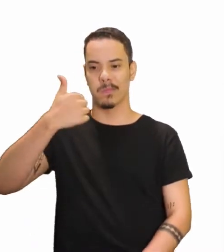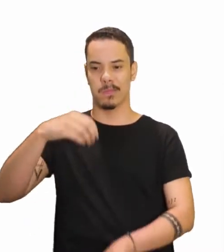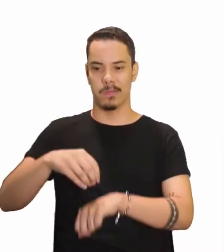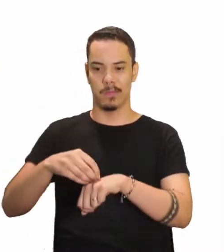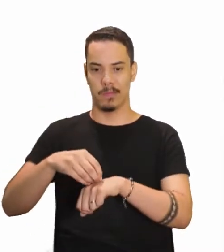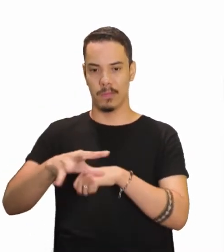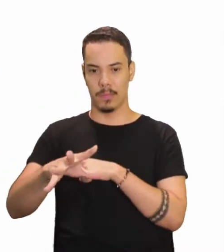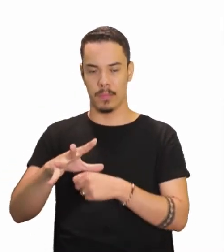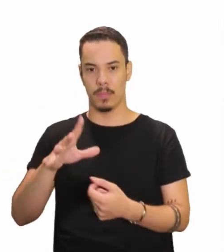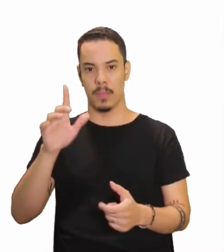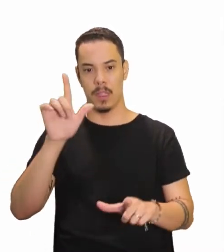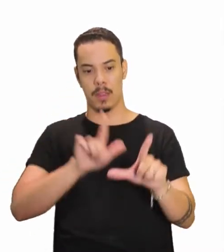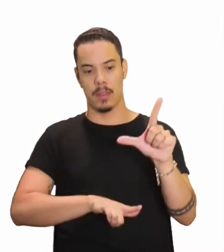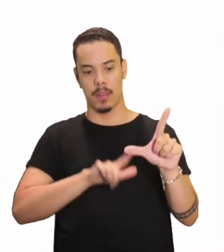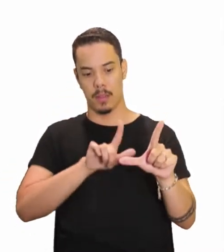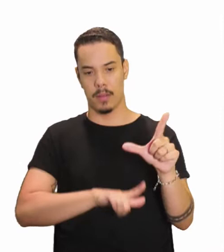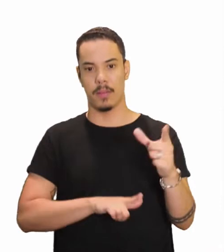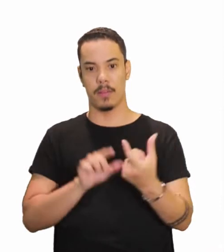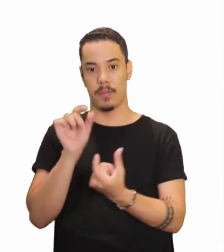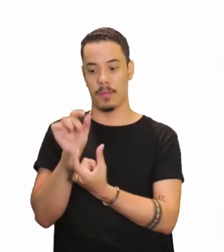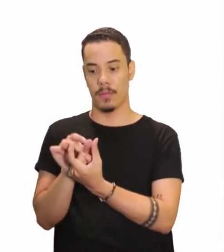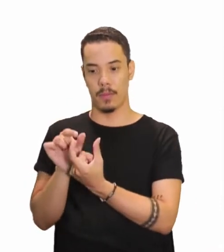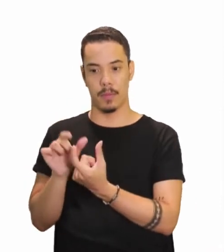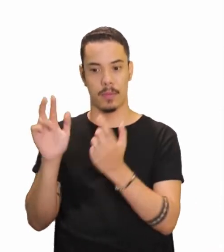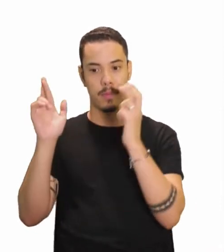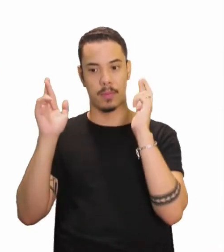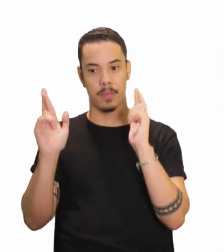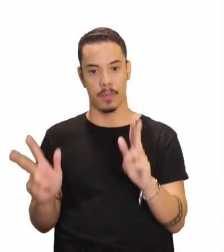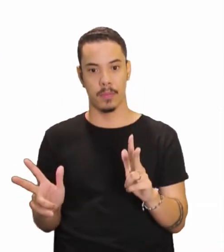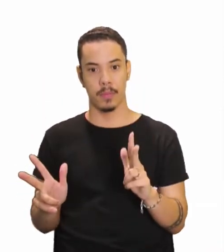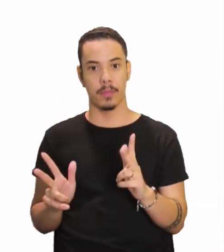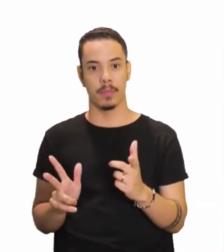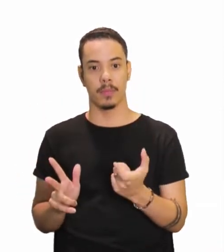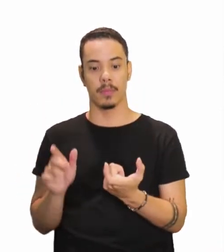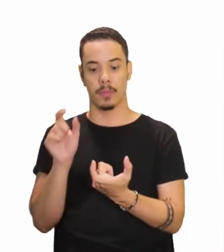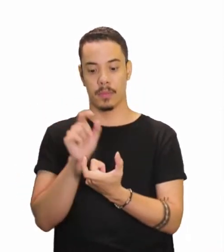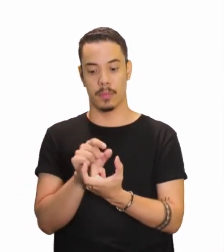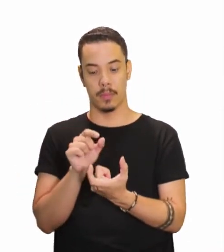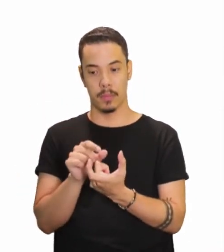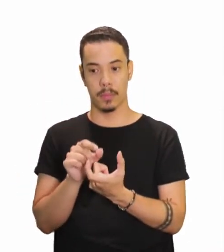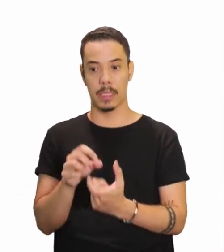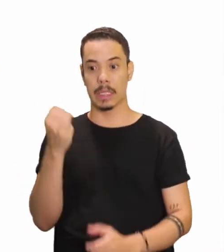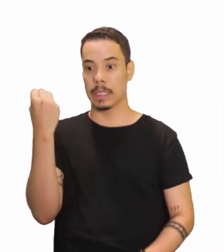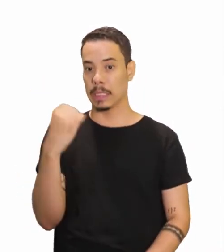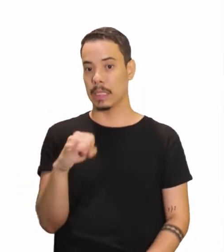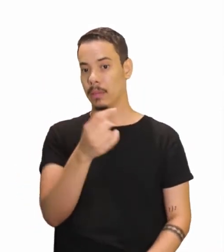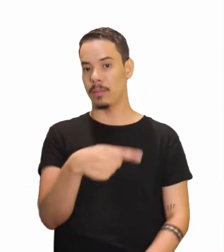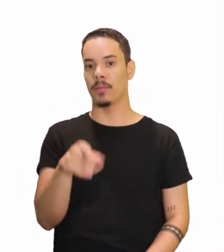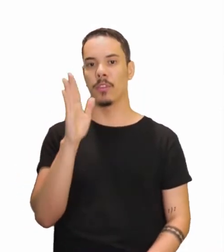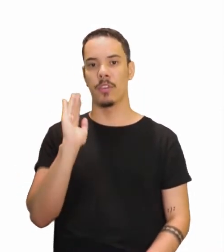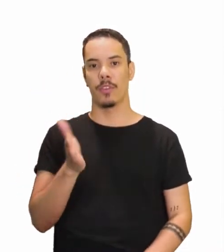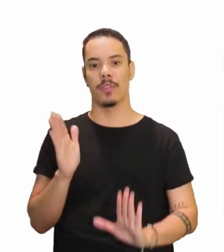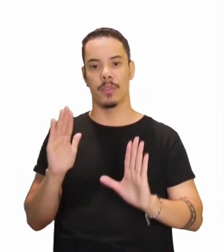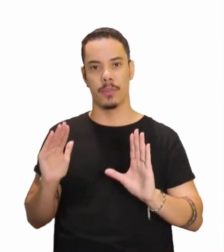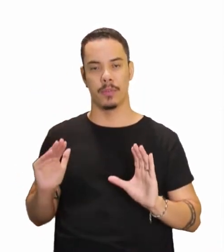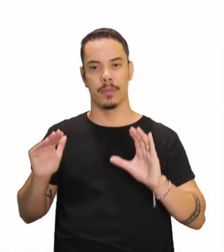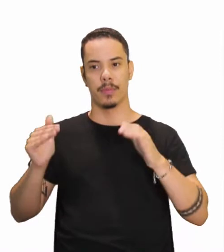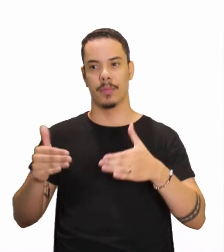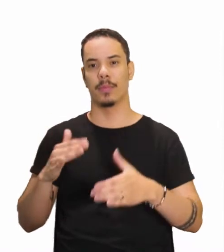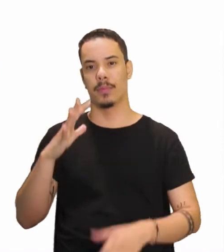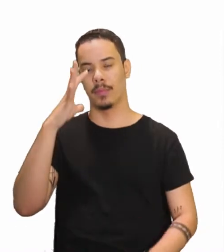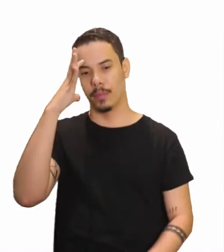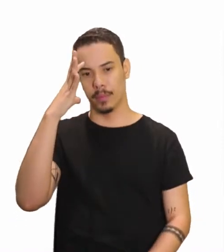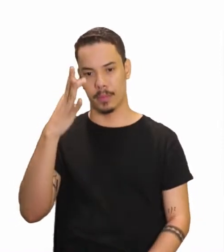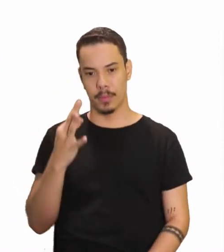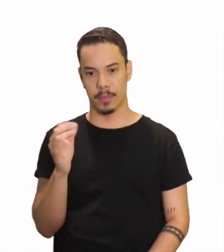confundir letras com fonemas. Ora, se você já focar aqui o entendimento nessas